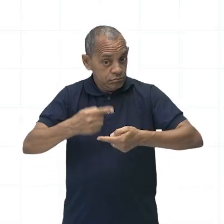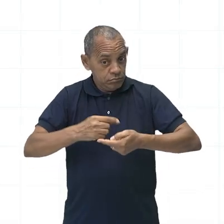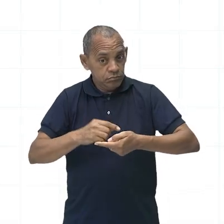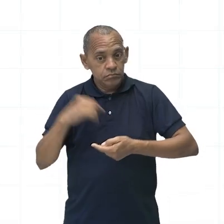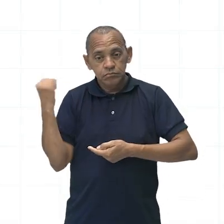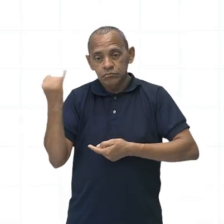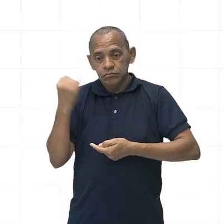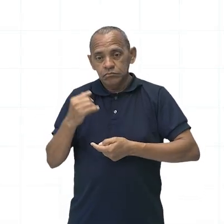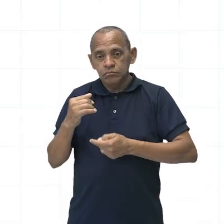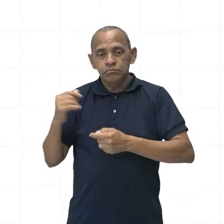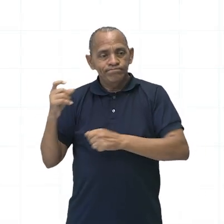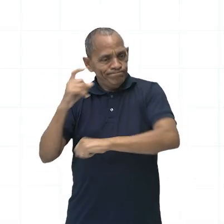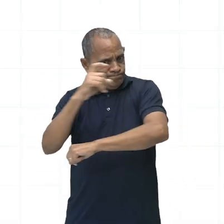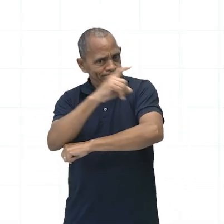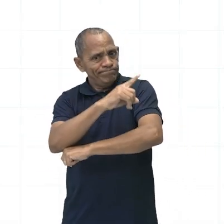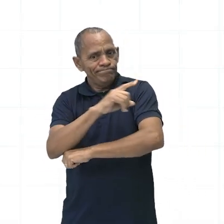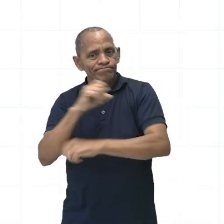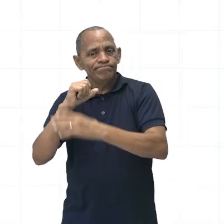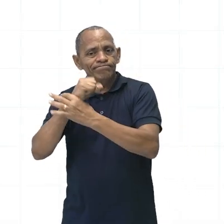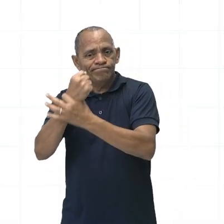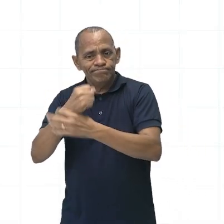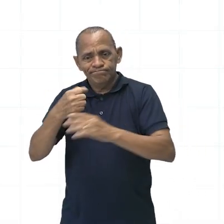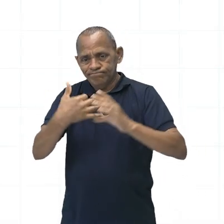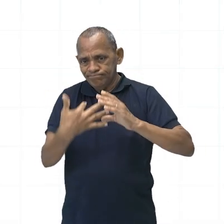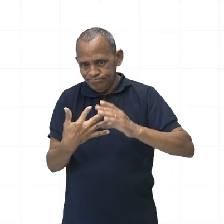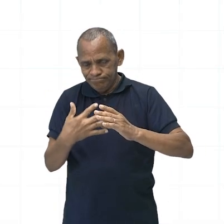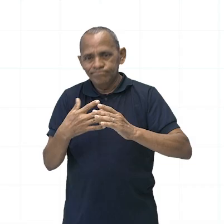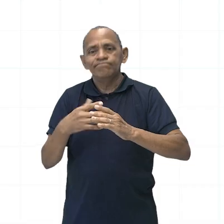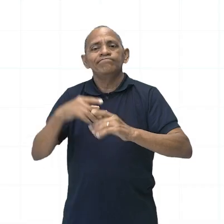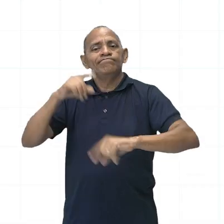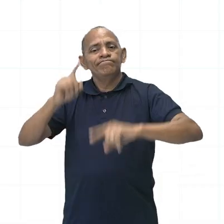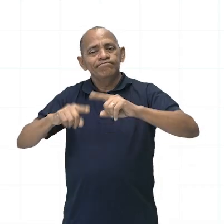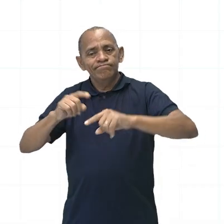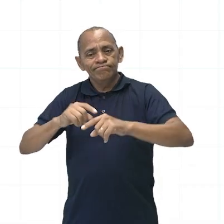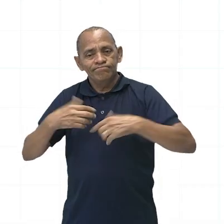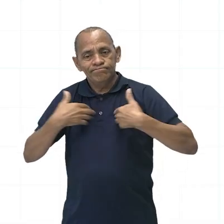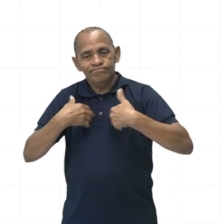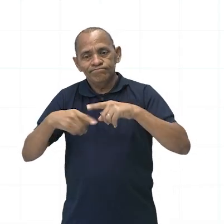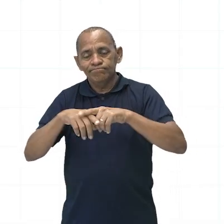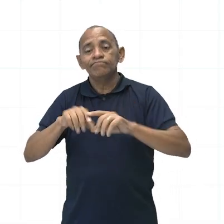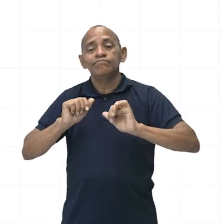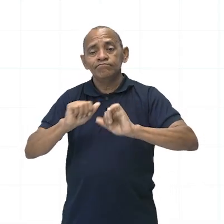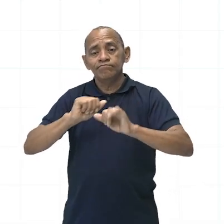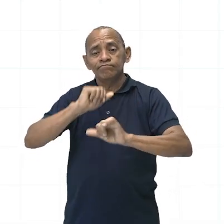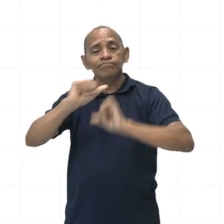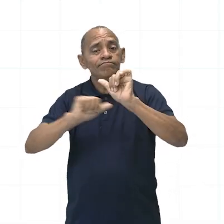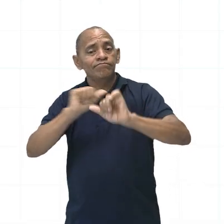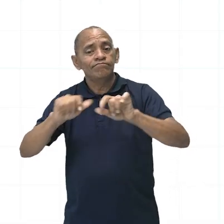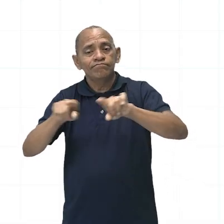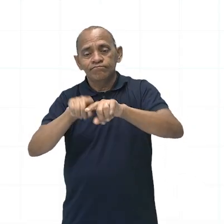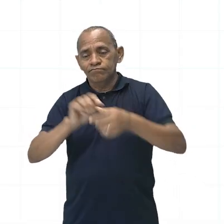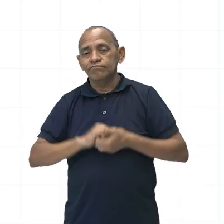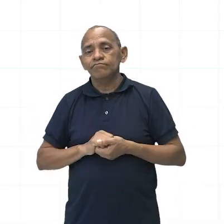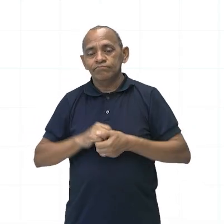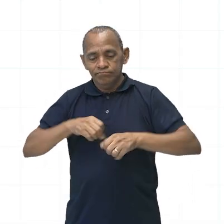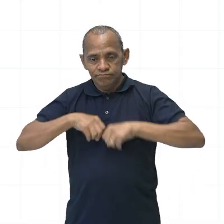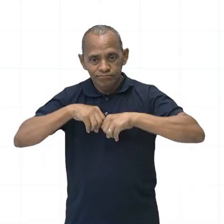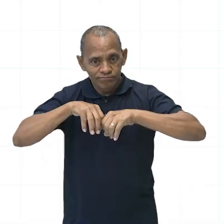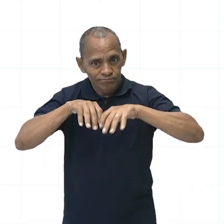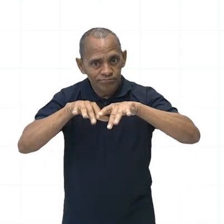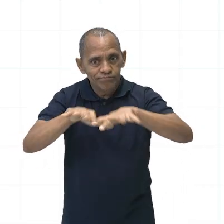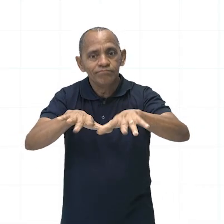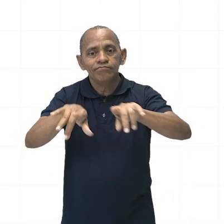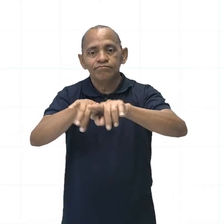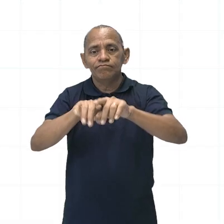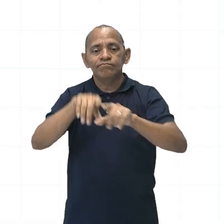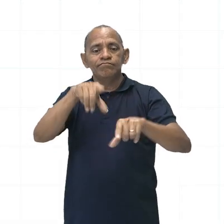para a evolução porque garante que as características dos organismos possam variar e ser transmitidas e ser selecionadas ao